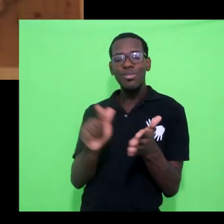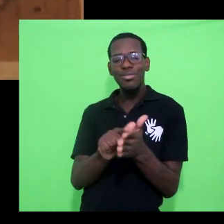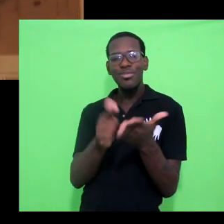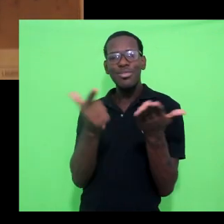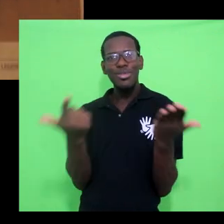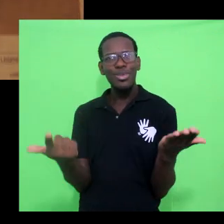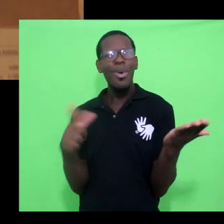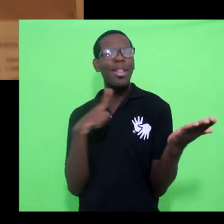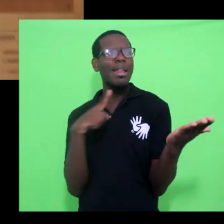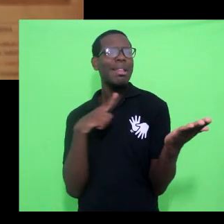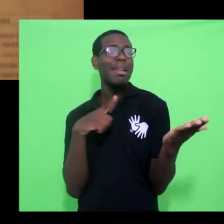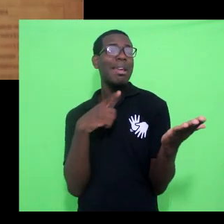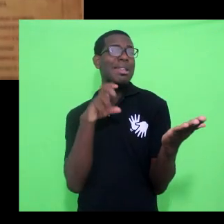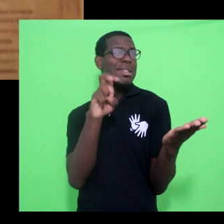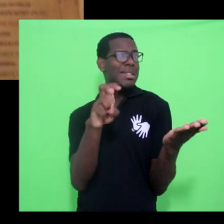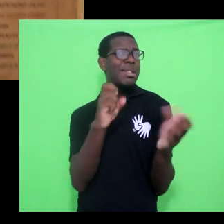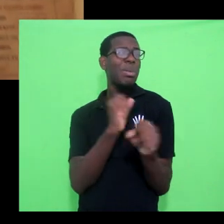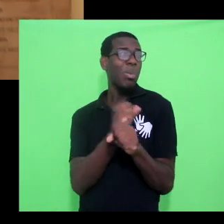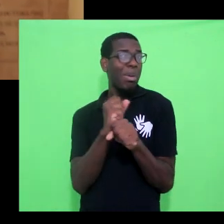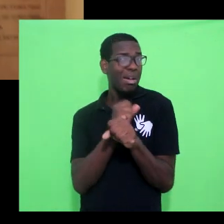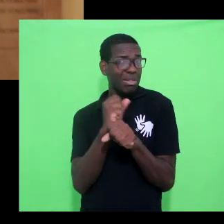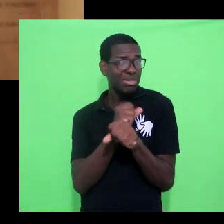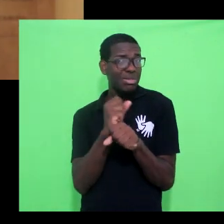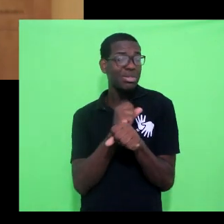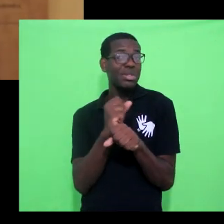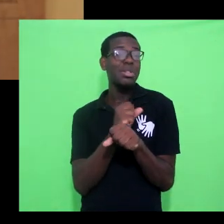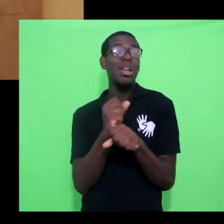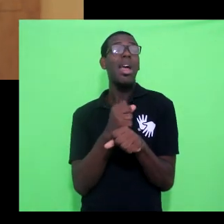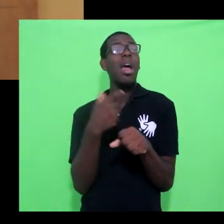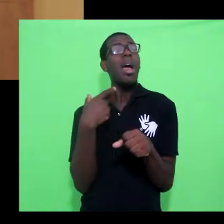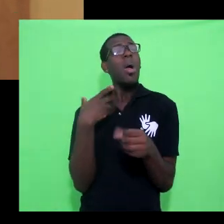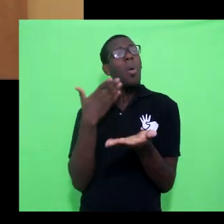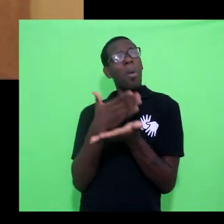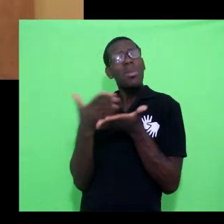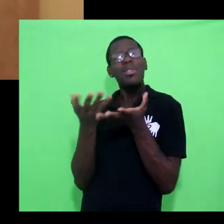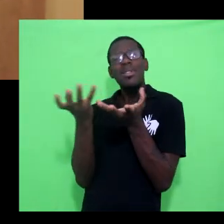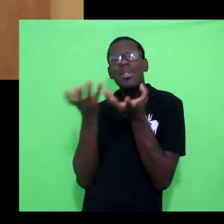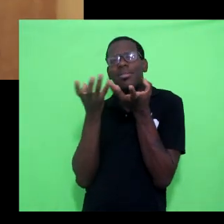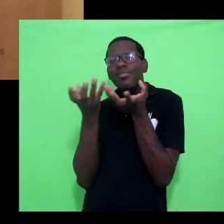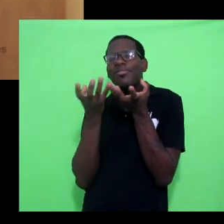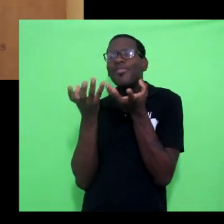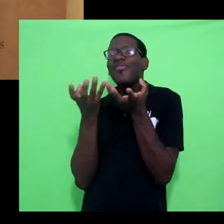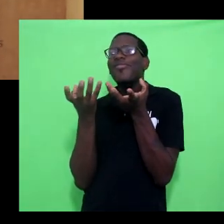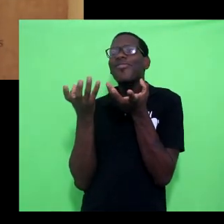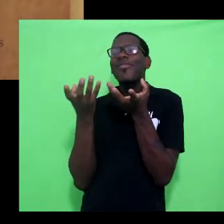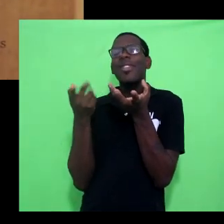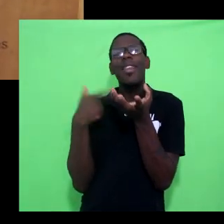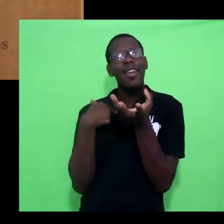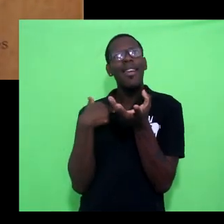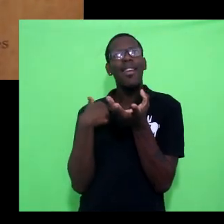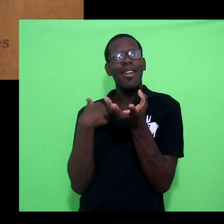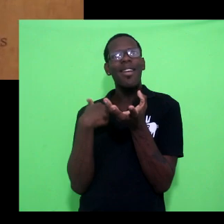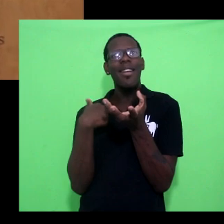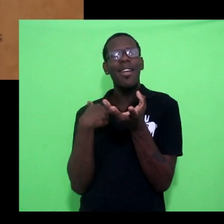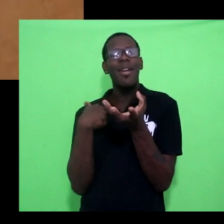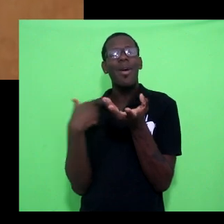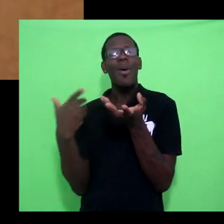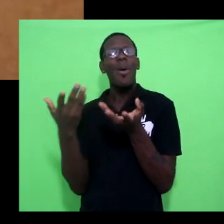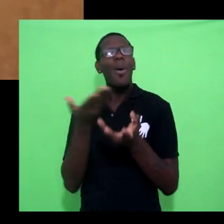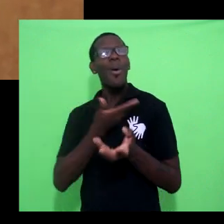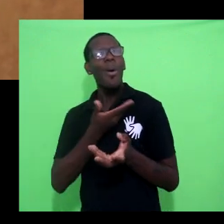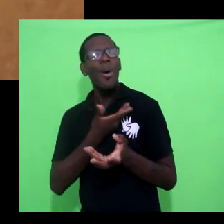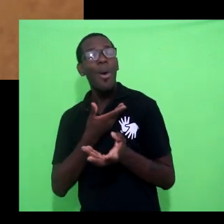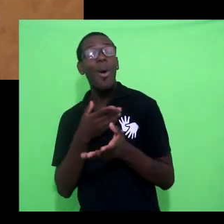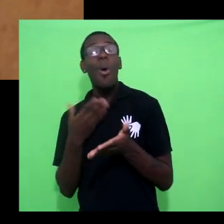que a cidade tem há mais de 105 anos, né? E aquilo começou a me interessar, até que eu arranjei uns colegas,